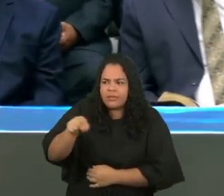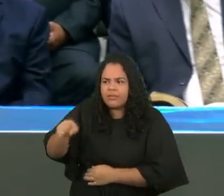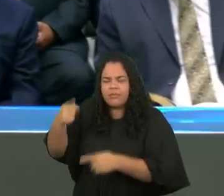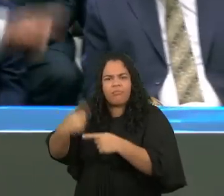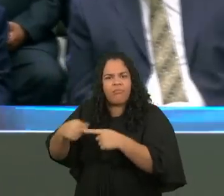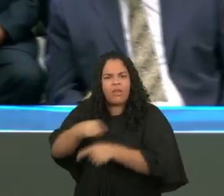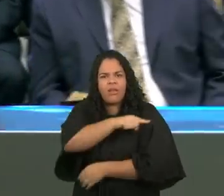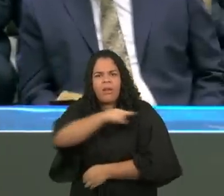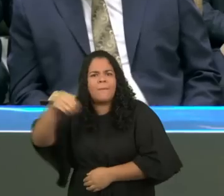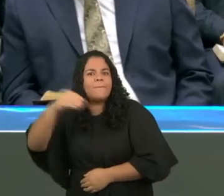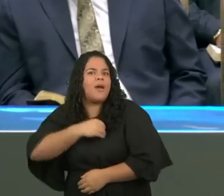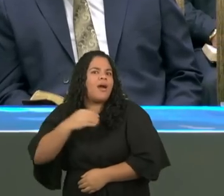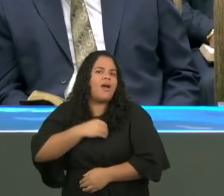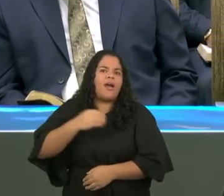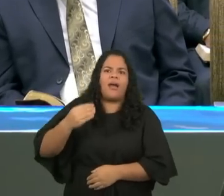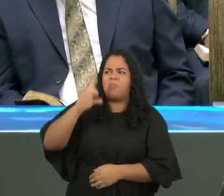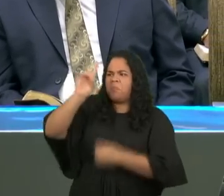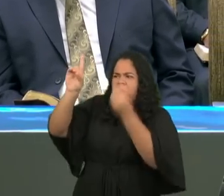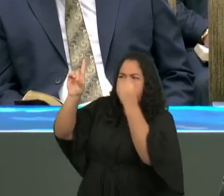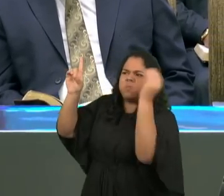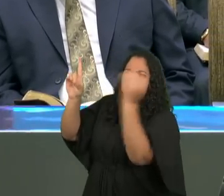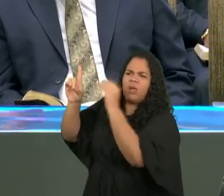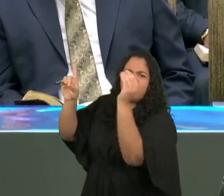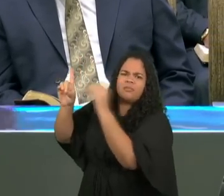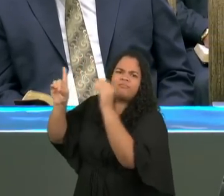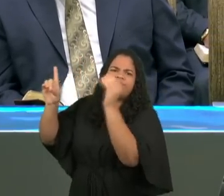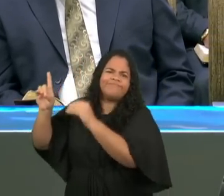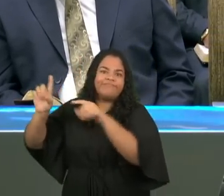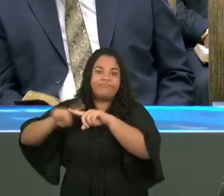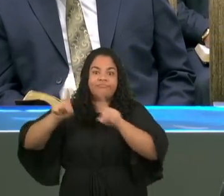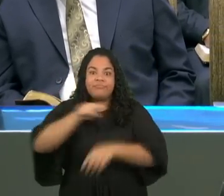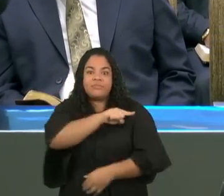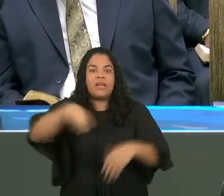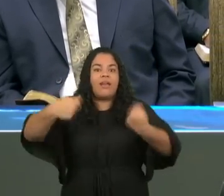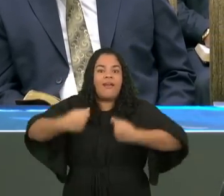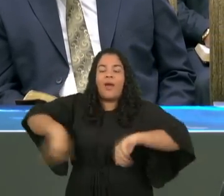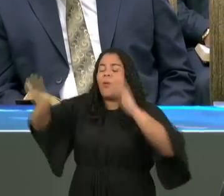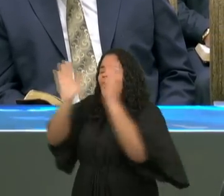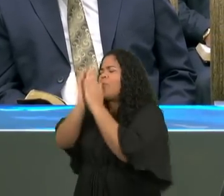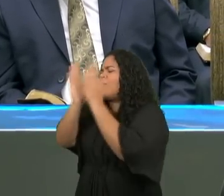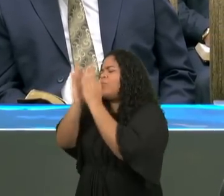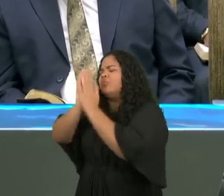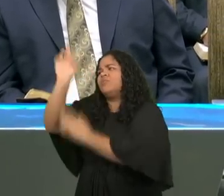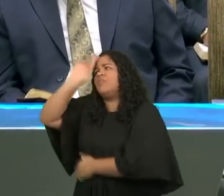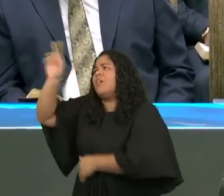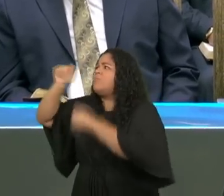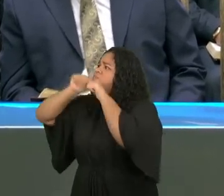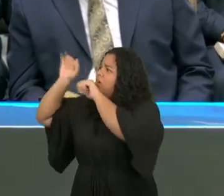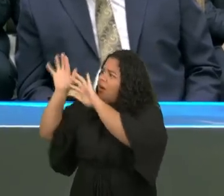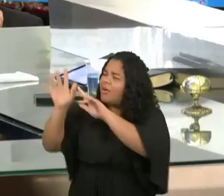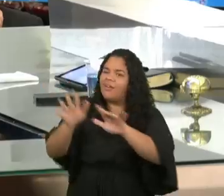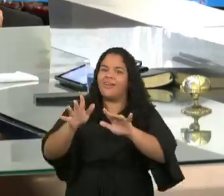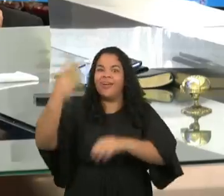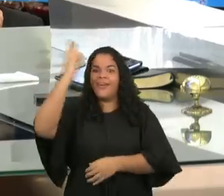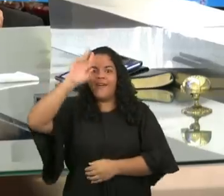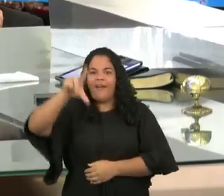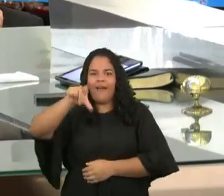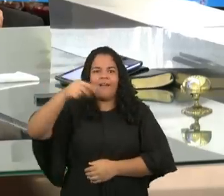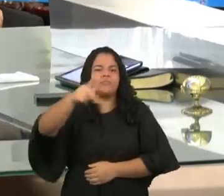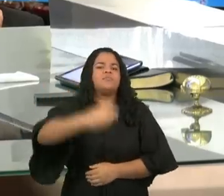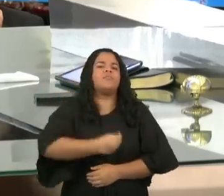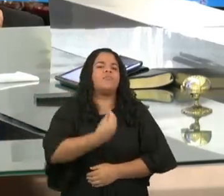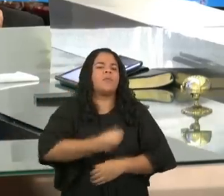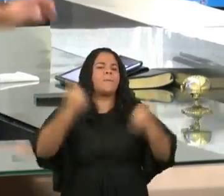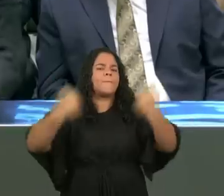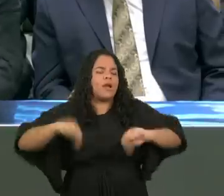negam a Deus, Deus abre a oportunidade para você ser instrumento de manifestação da grandeza e do